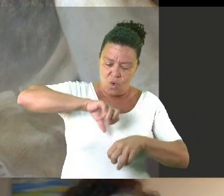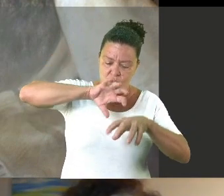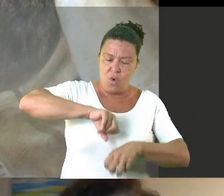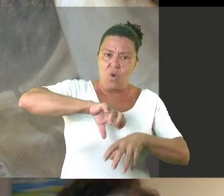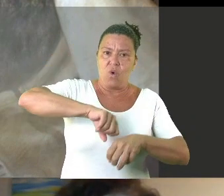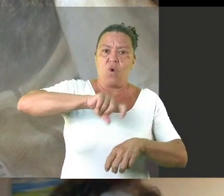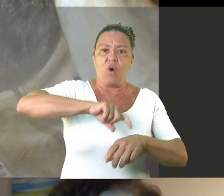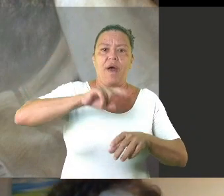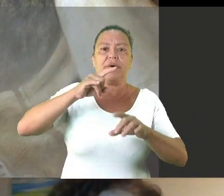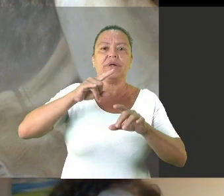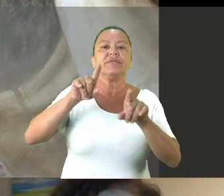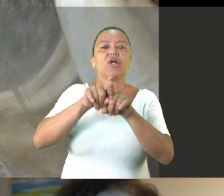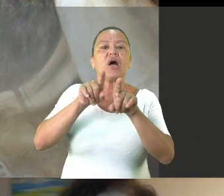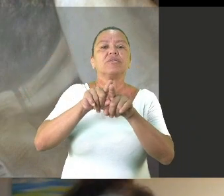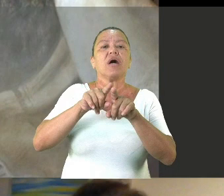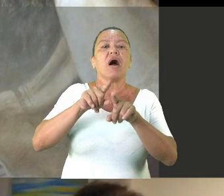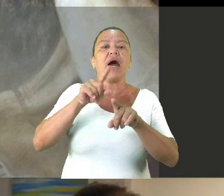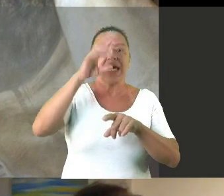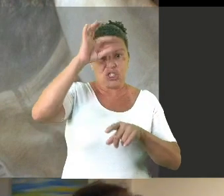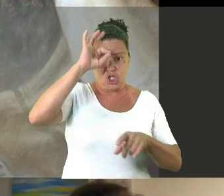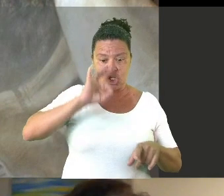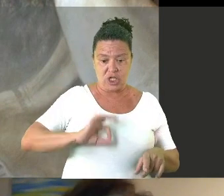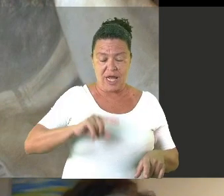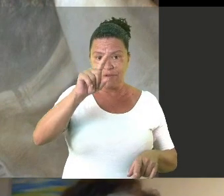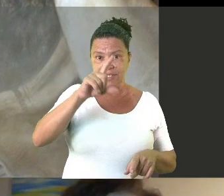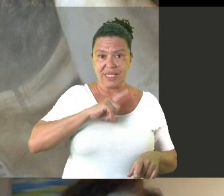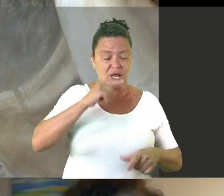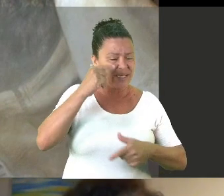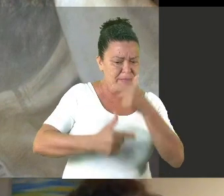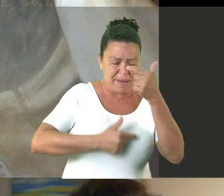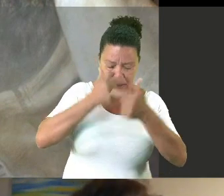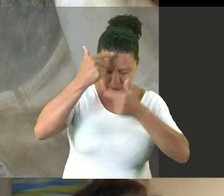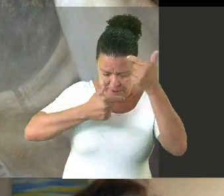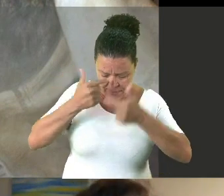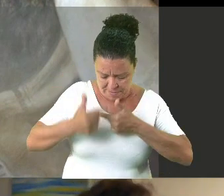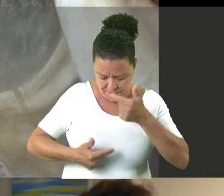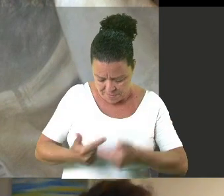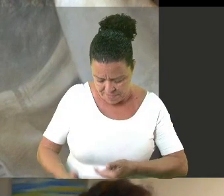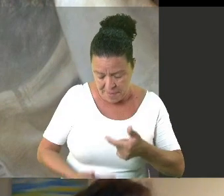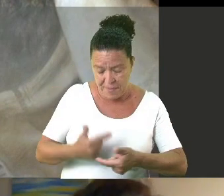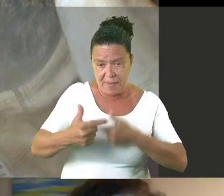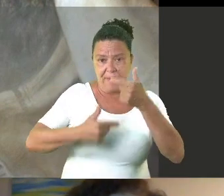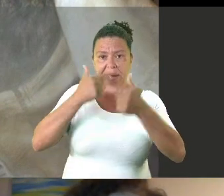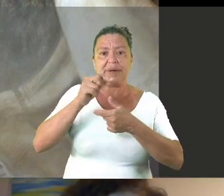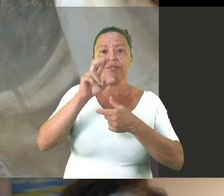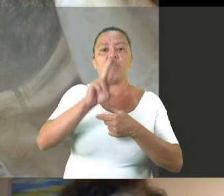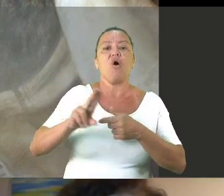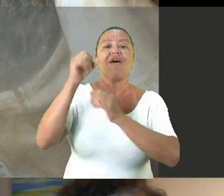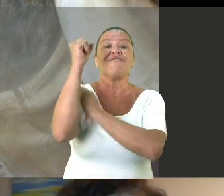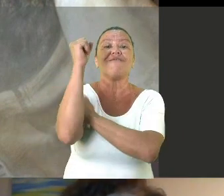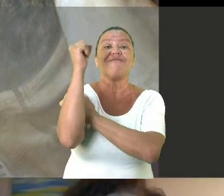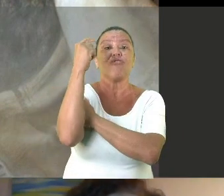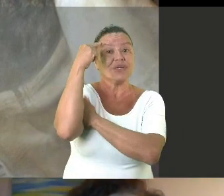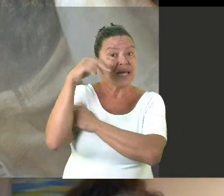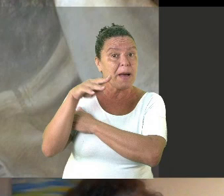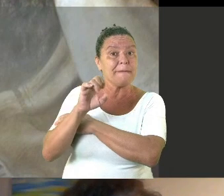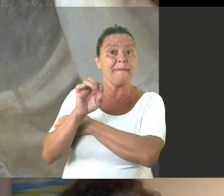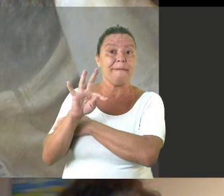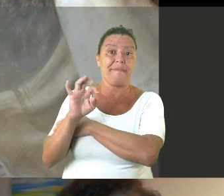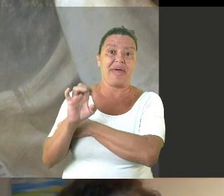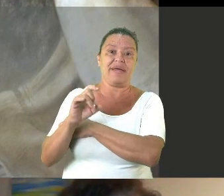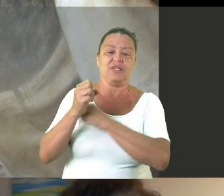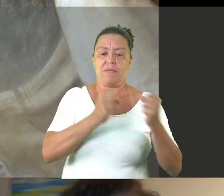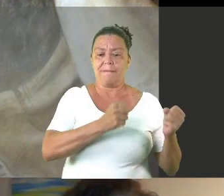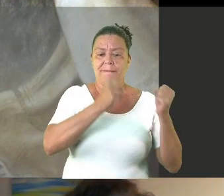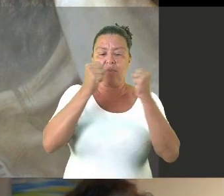nos laboratórios que são esses chakras, vai sendo trabalhado utilizando a força da nossa mente, o nosso